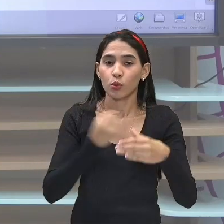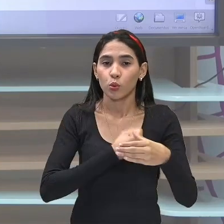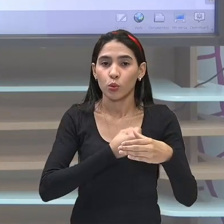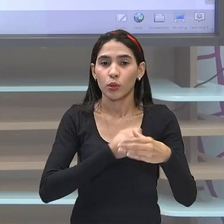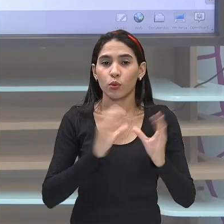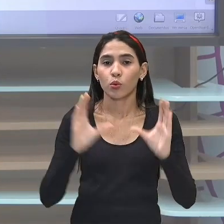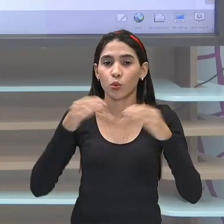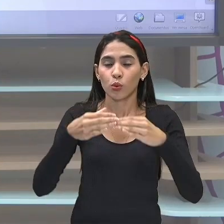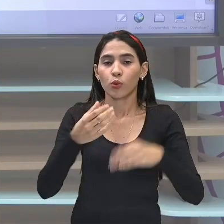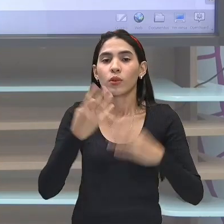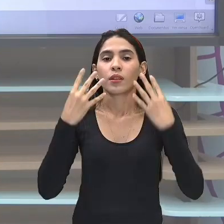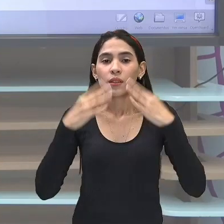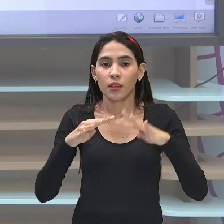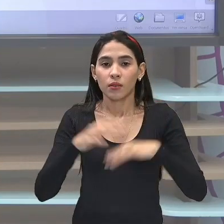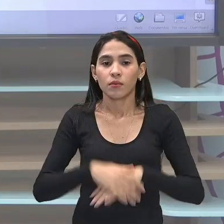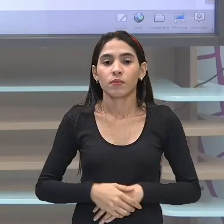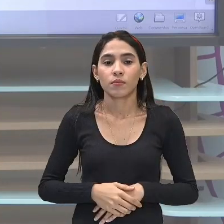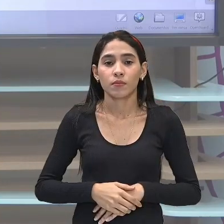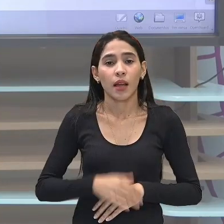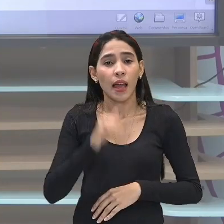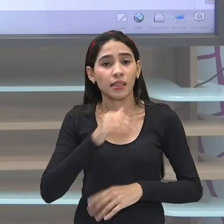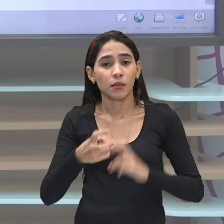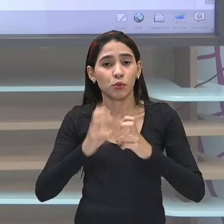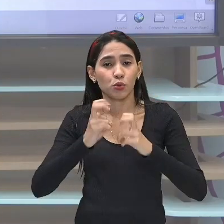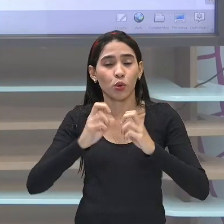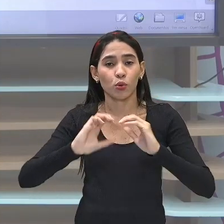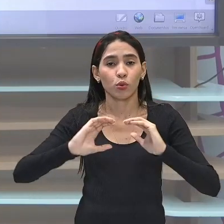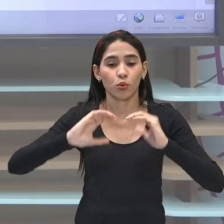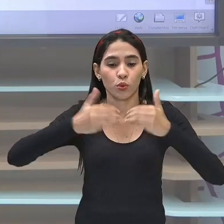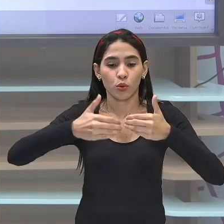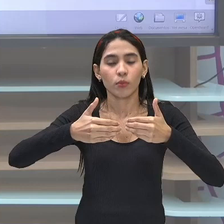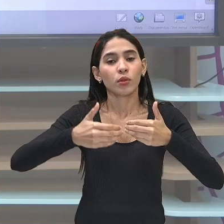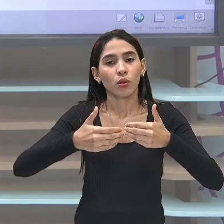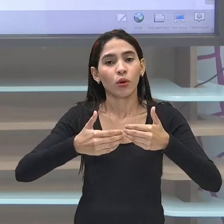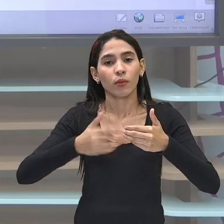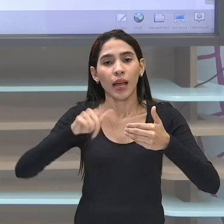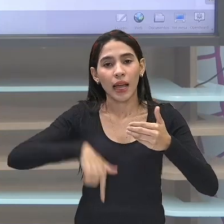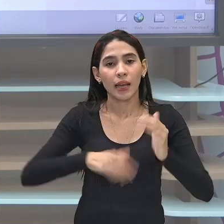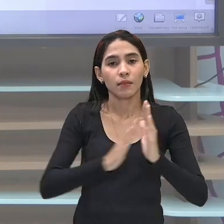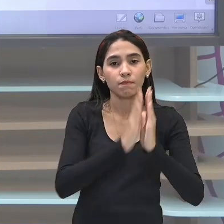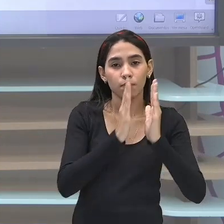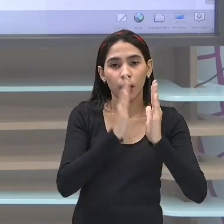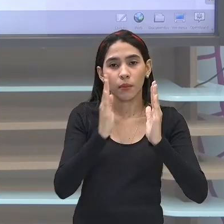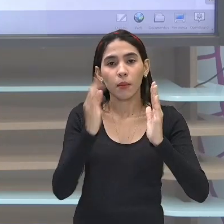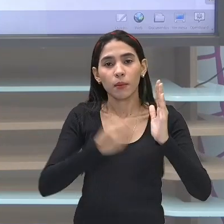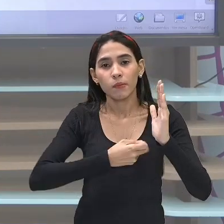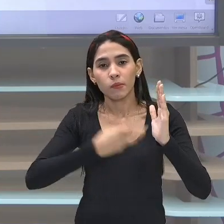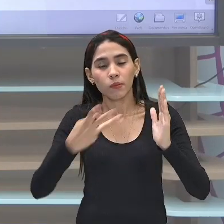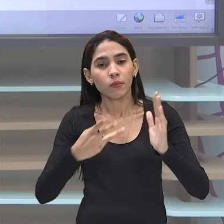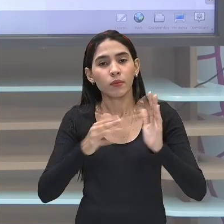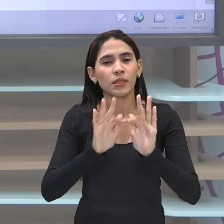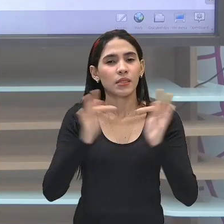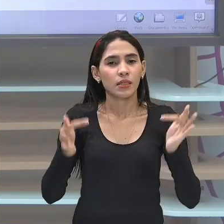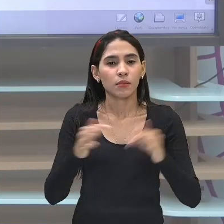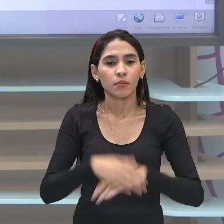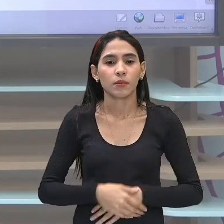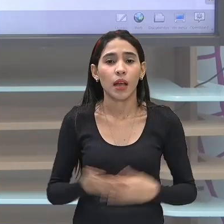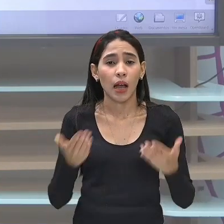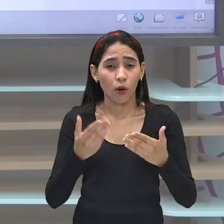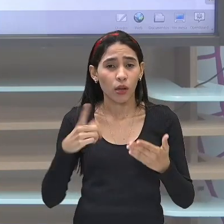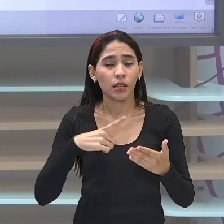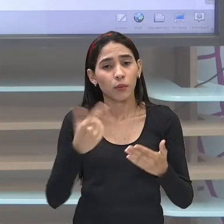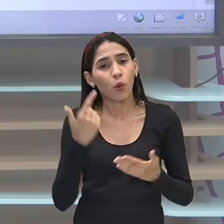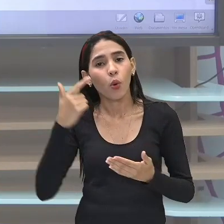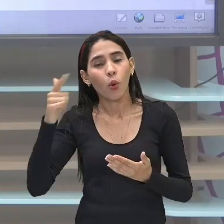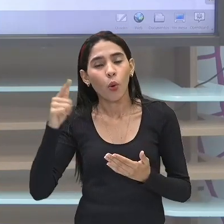ok? Então, no caso do dominó, nós temos uma sequência numérica simples. Agora nós temos outras sequências que